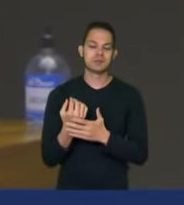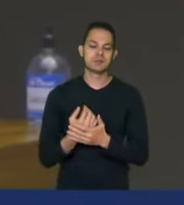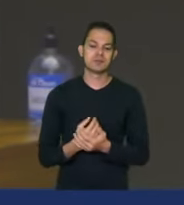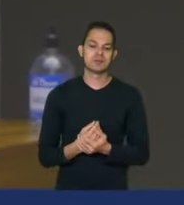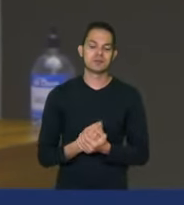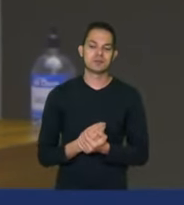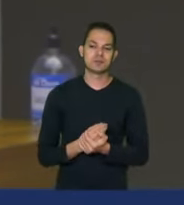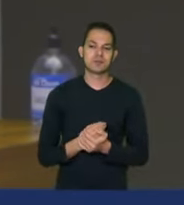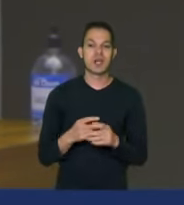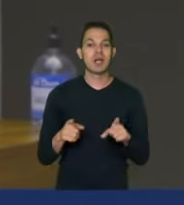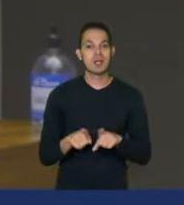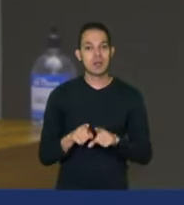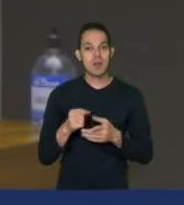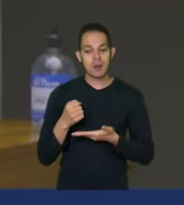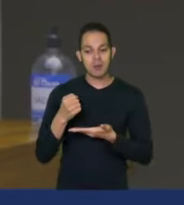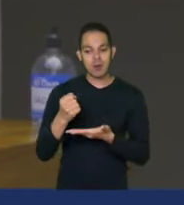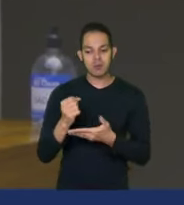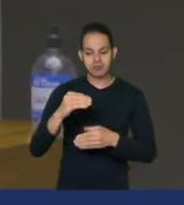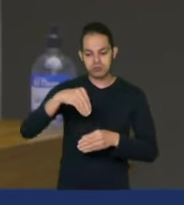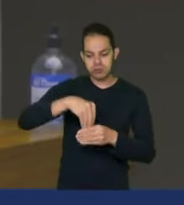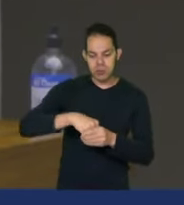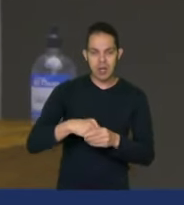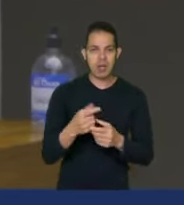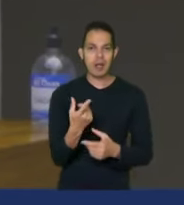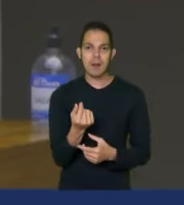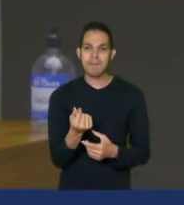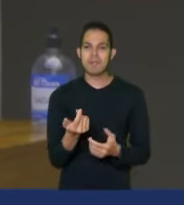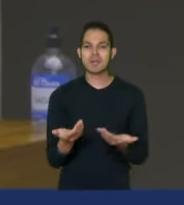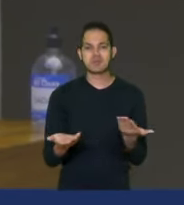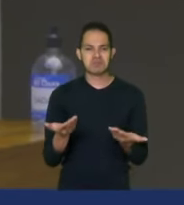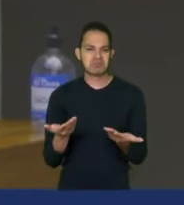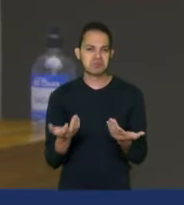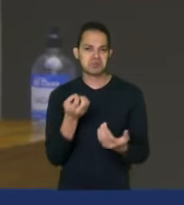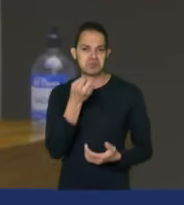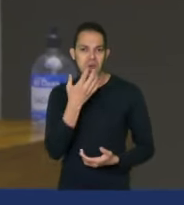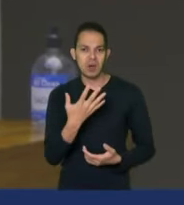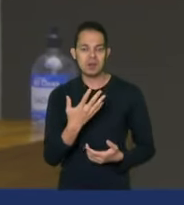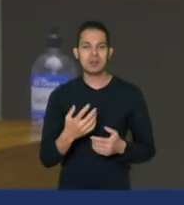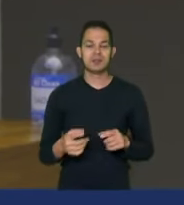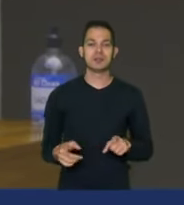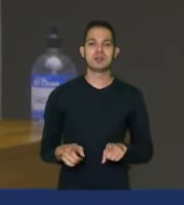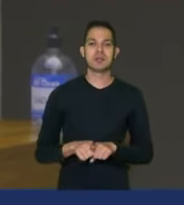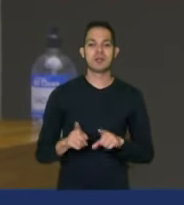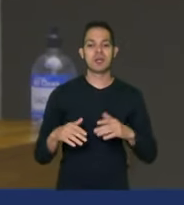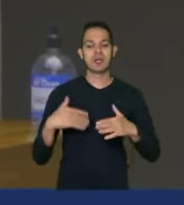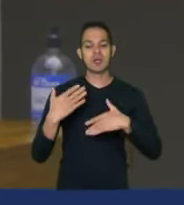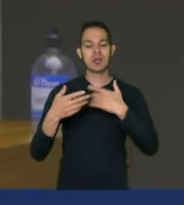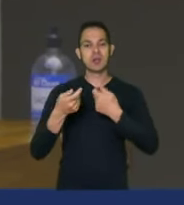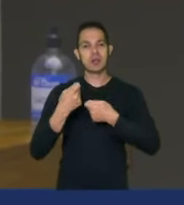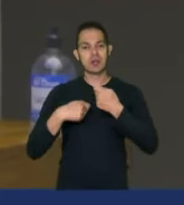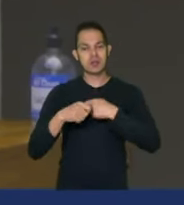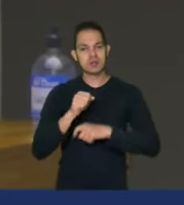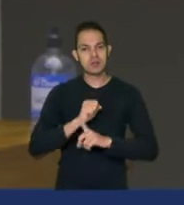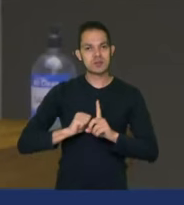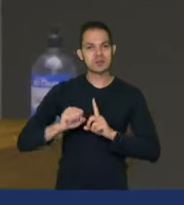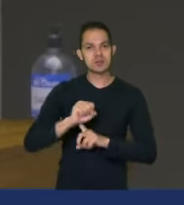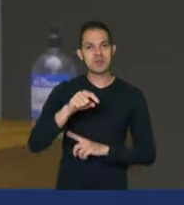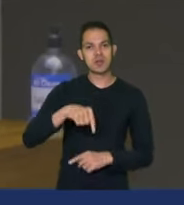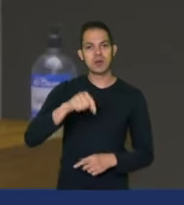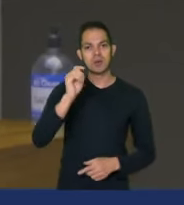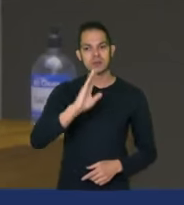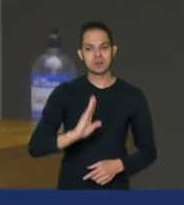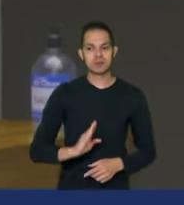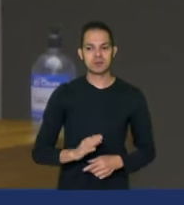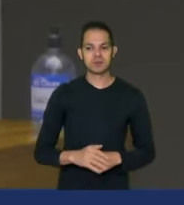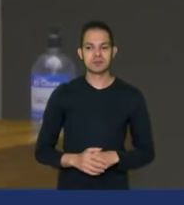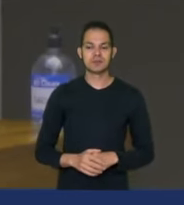para o abastecimento interno a preços razoáveis e para todo o desenvolvimento econômico e social brasileiro. E, nesse sentido, já